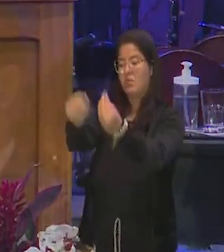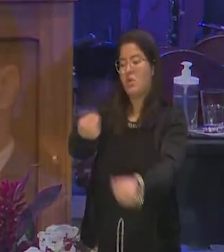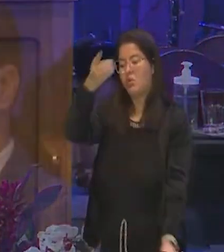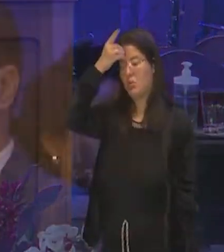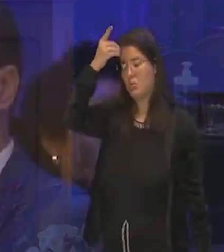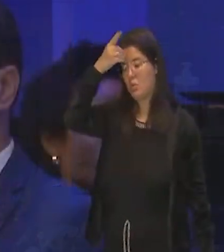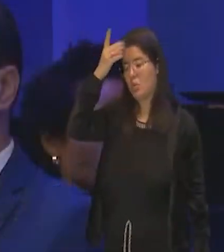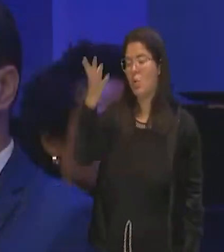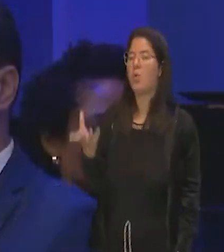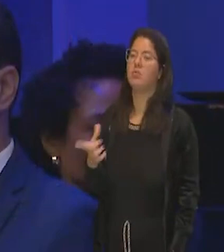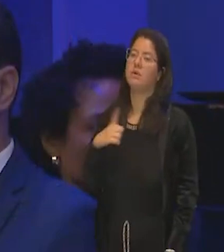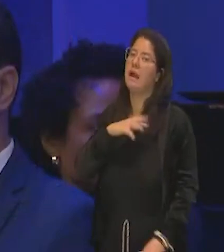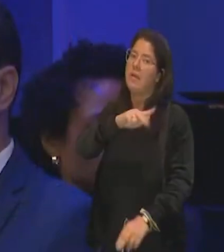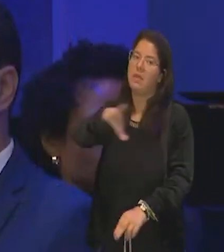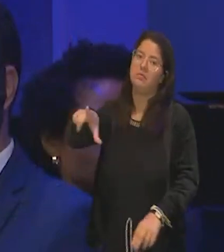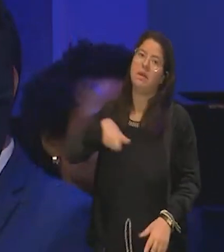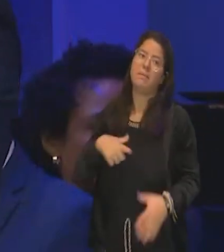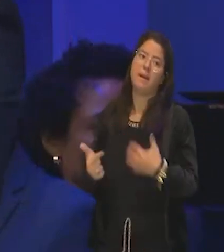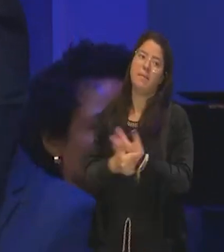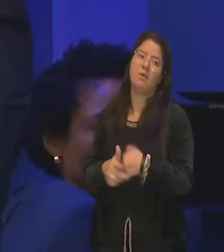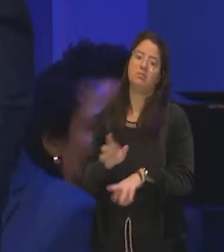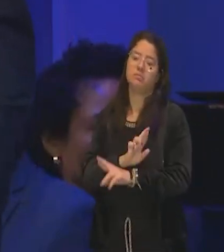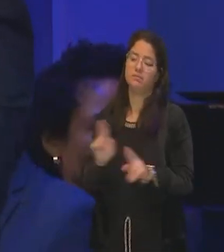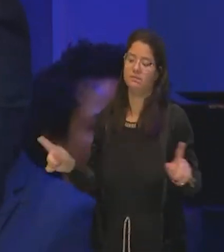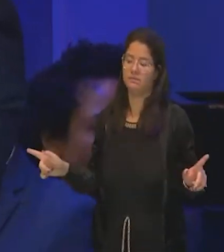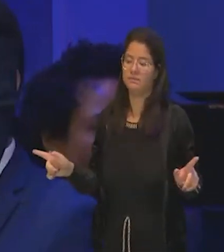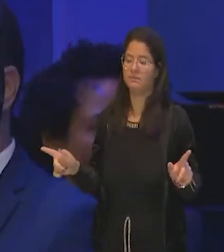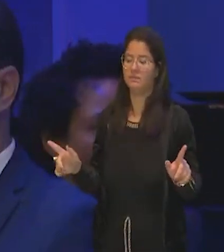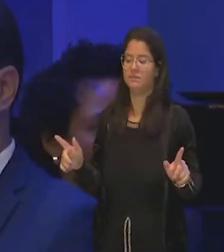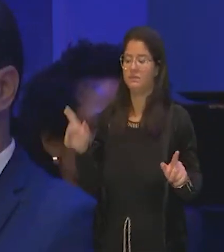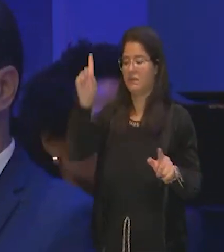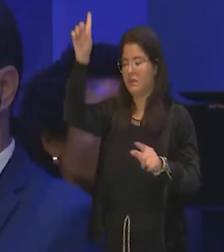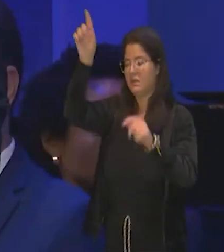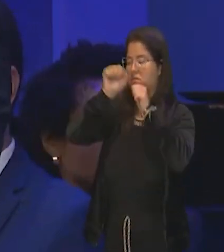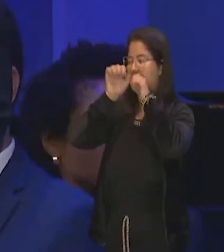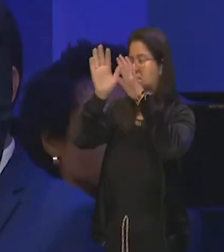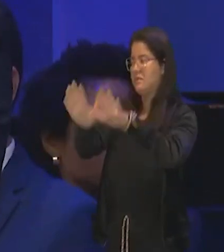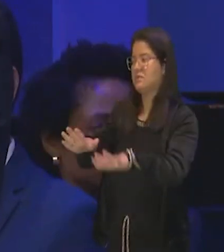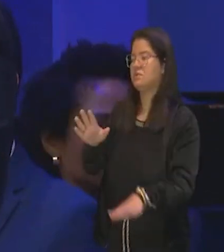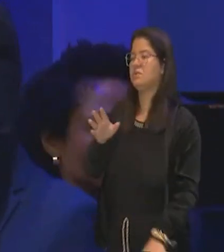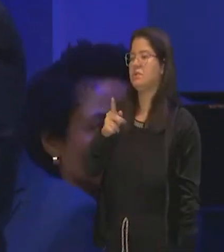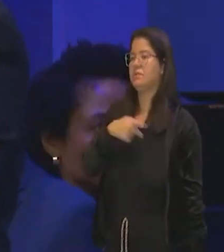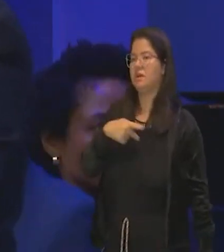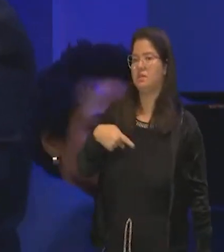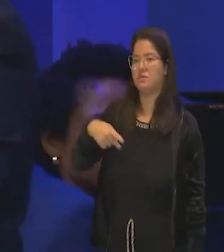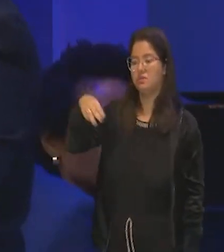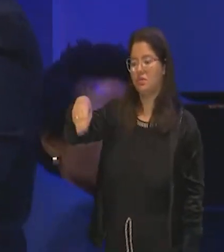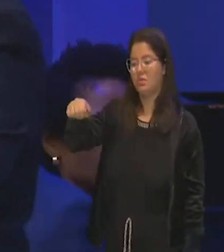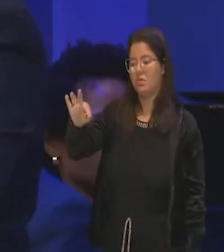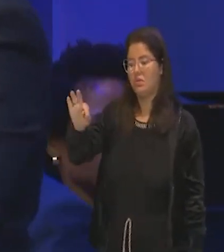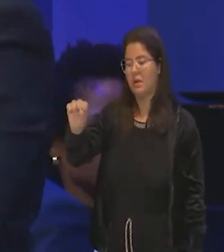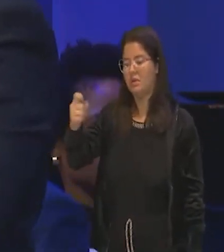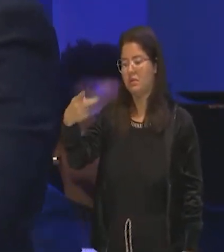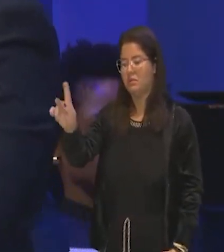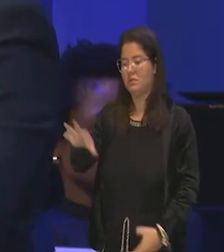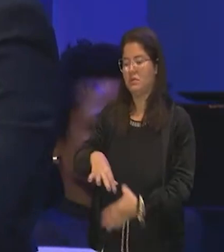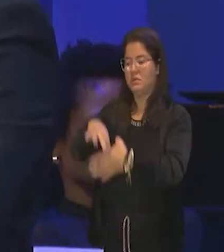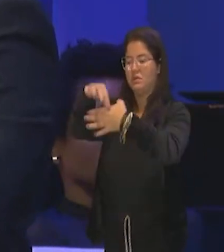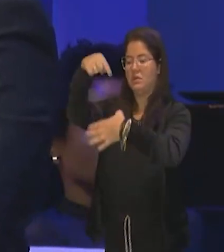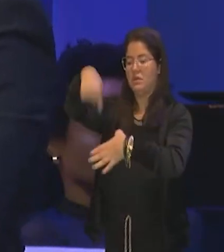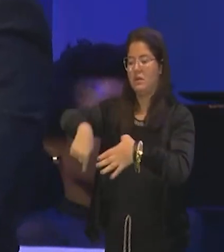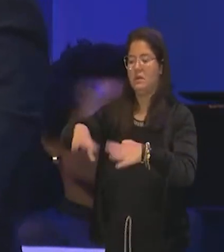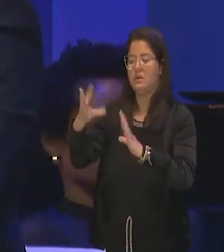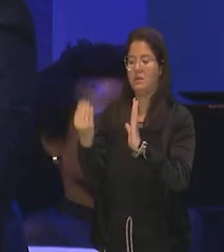Deus nos concedeu. Que Deus o abençoe, pastor Mateus, na sua liderança aqui em nossa